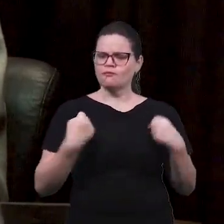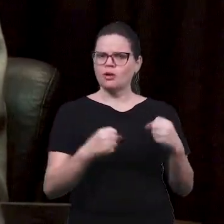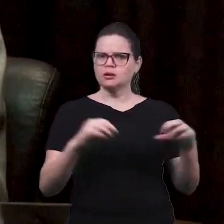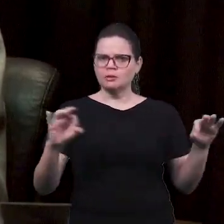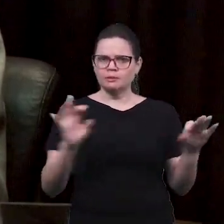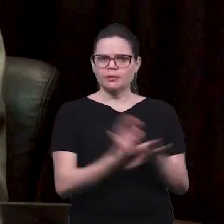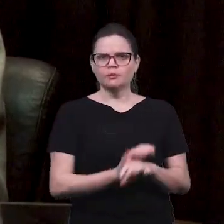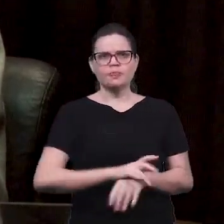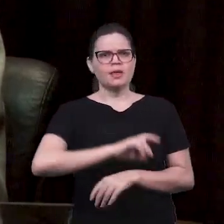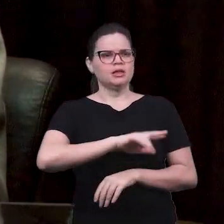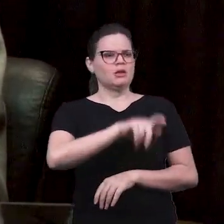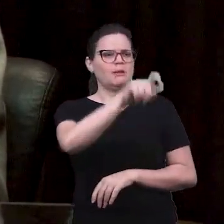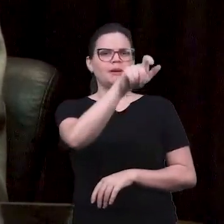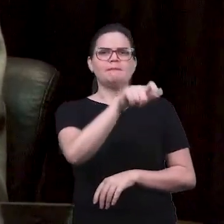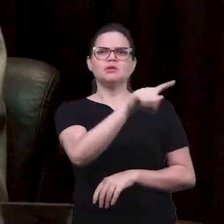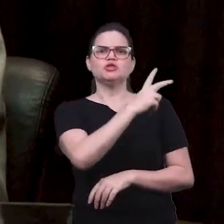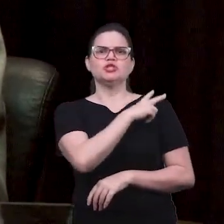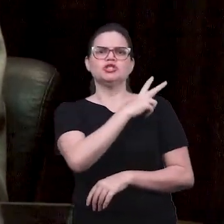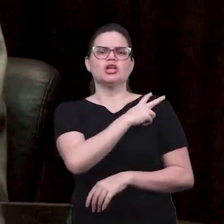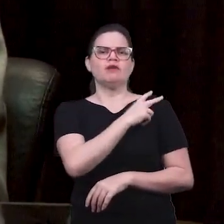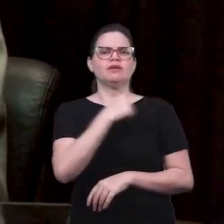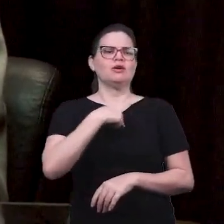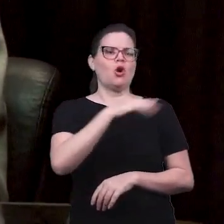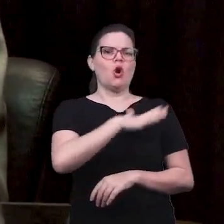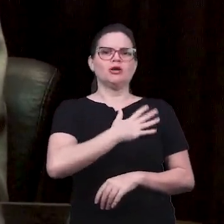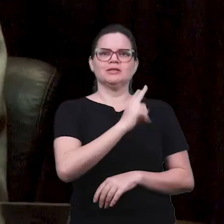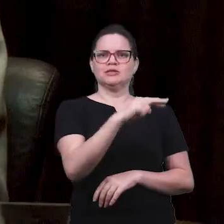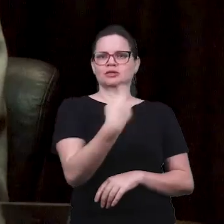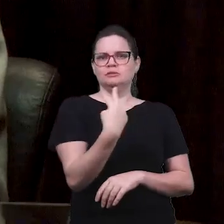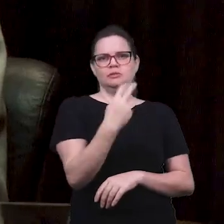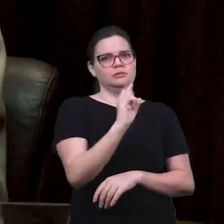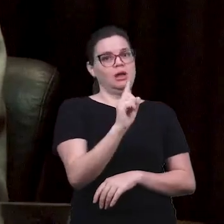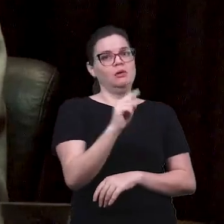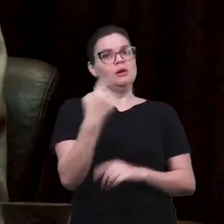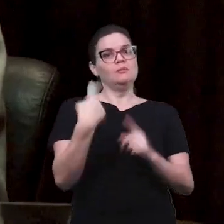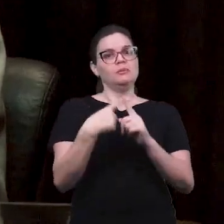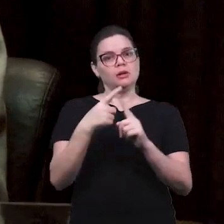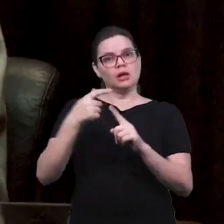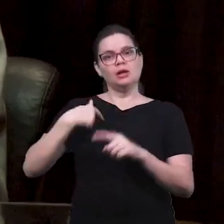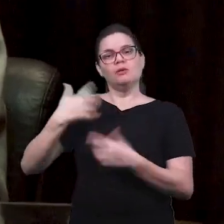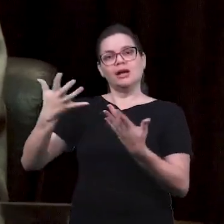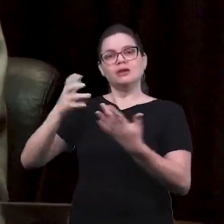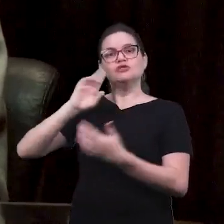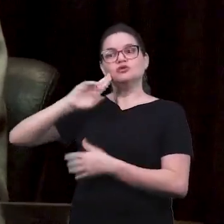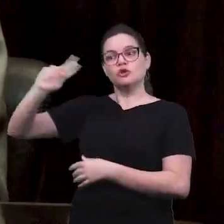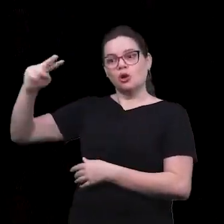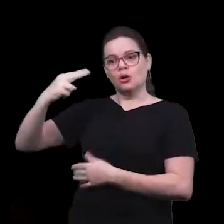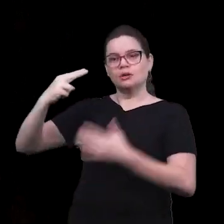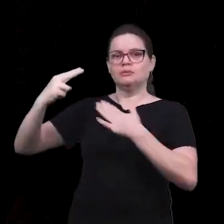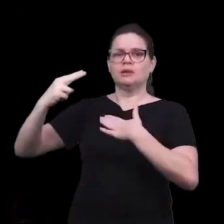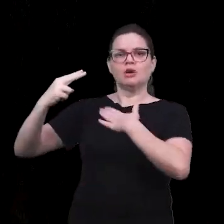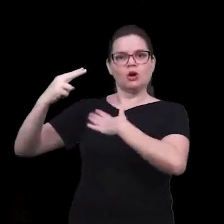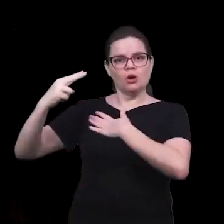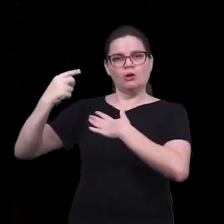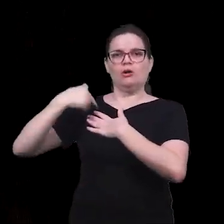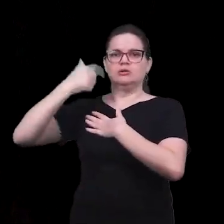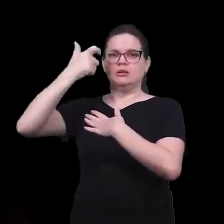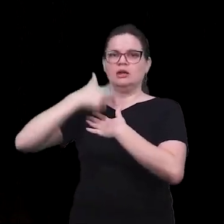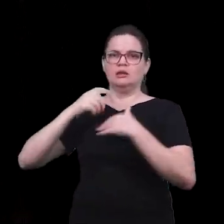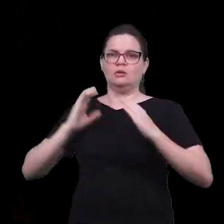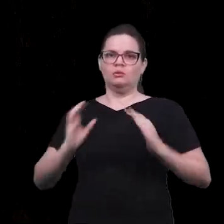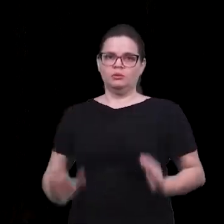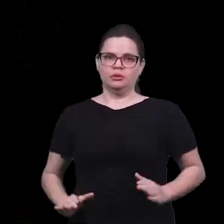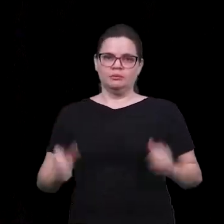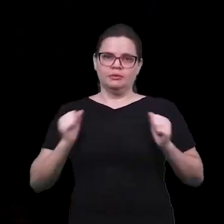a palavra, não é para agradar os homens, é para agradar ao Senhor. E sendo agradável ao Senhor, o Senhor vai honrar no local do trabalho. É interessante, pastor,